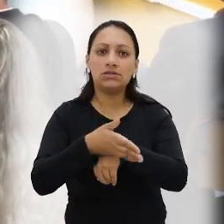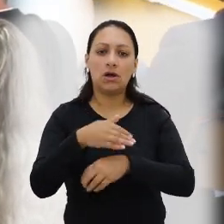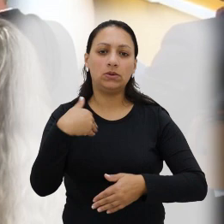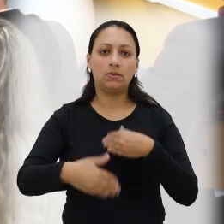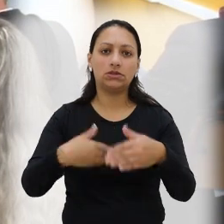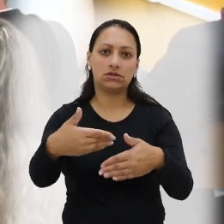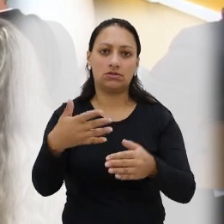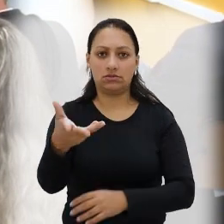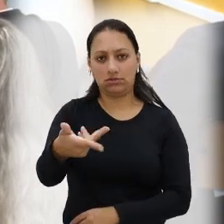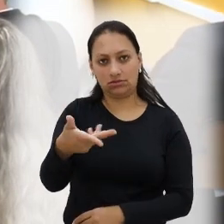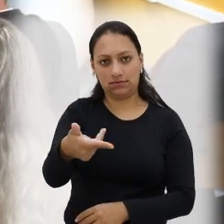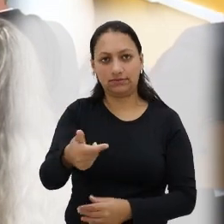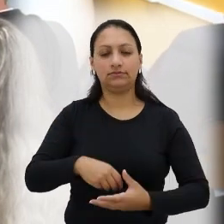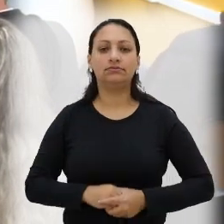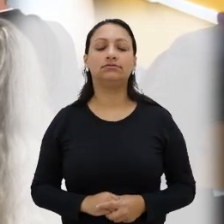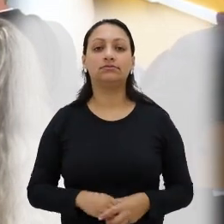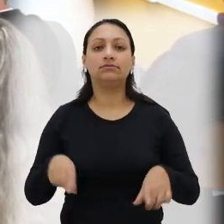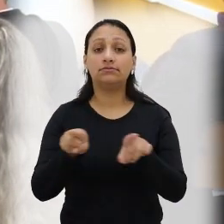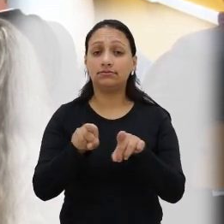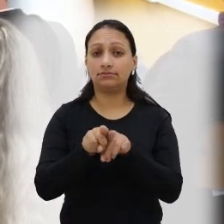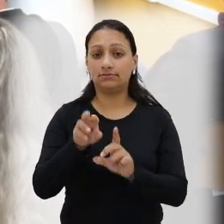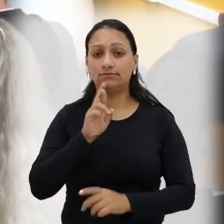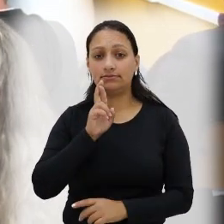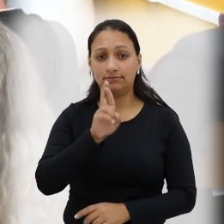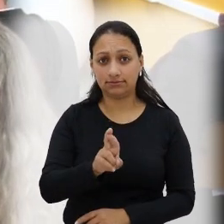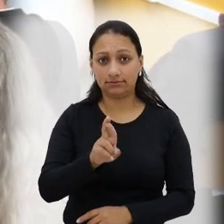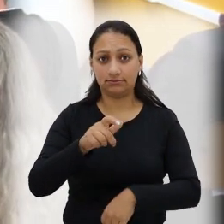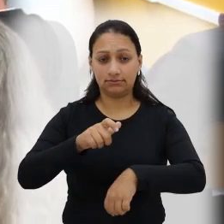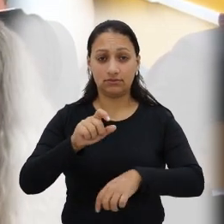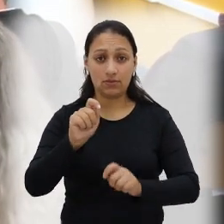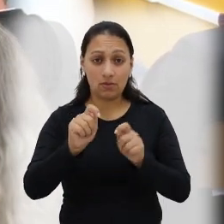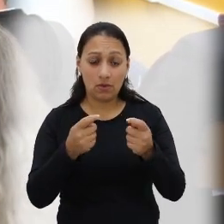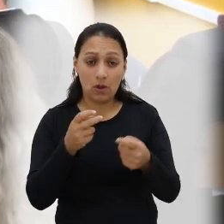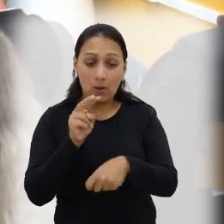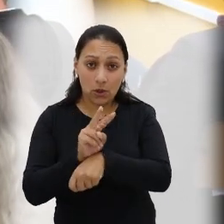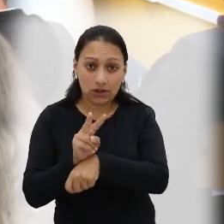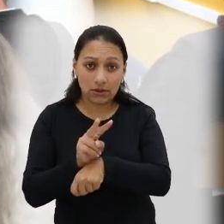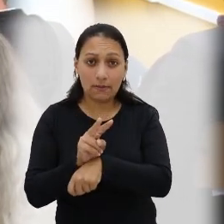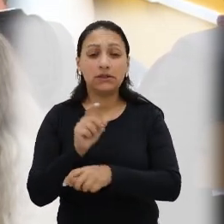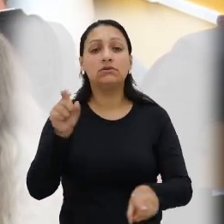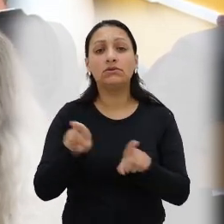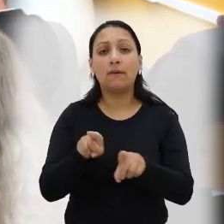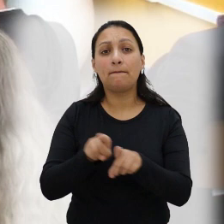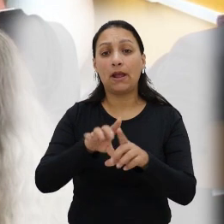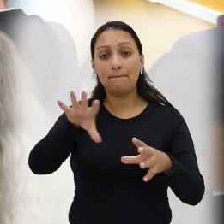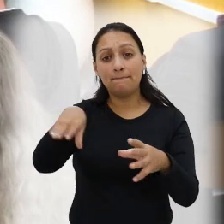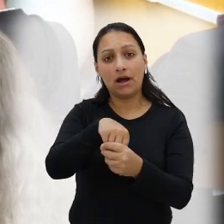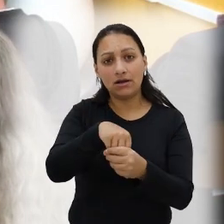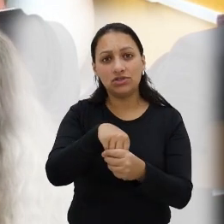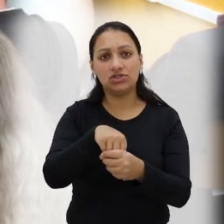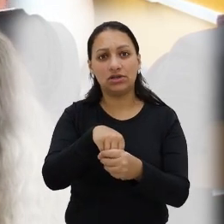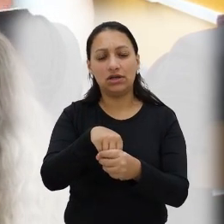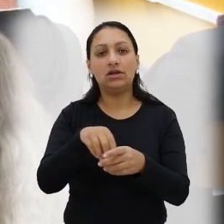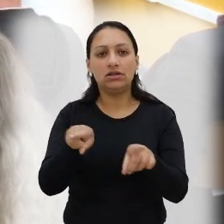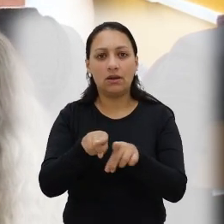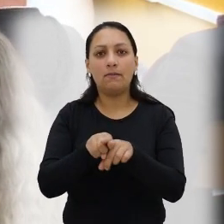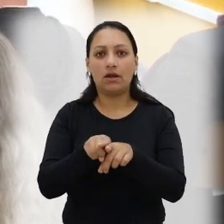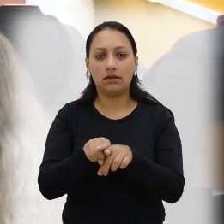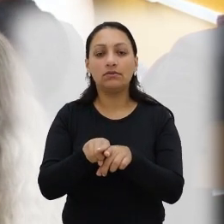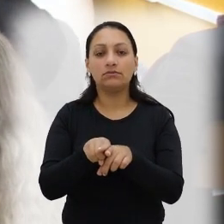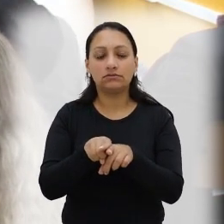de aceleração. E aí os resultados, então, desse monitoramento fazem parte da avaliação do Demo Day, mas não são